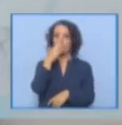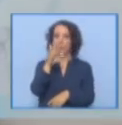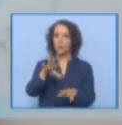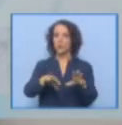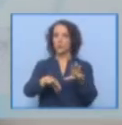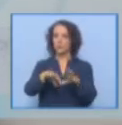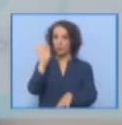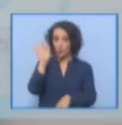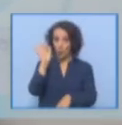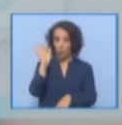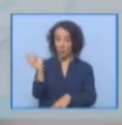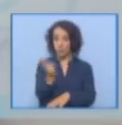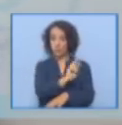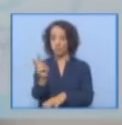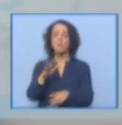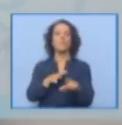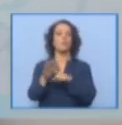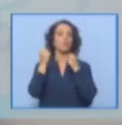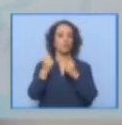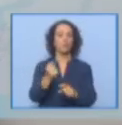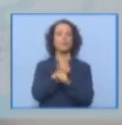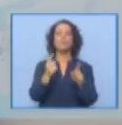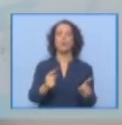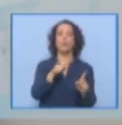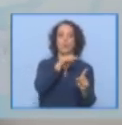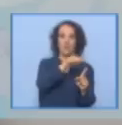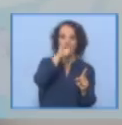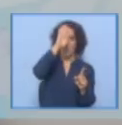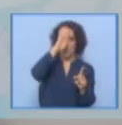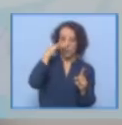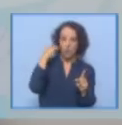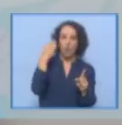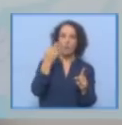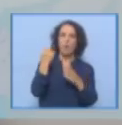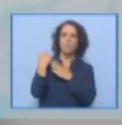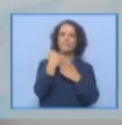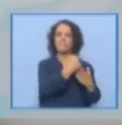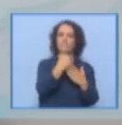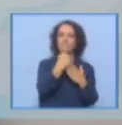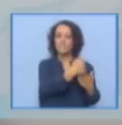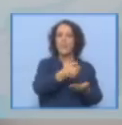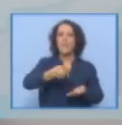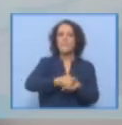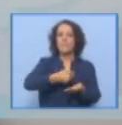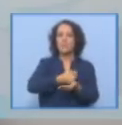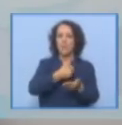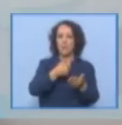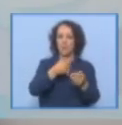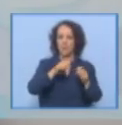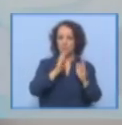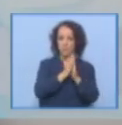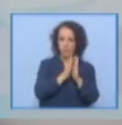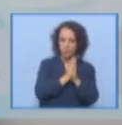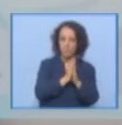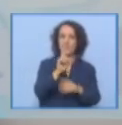várias razões. Primeiro, porque Bolsonaro foi apoiado pela, digamos, denominações evangélicas e, sobretudo,